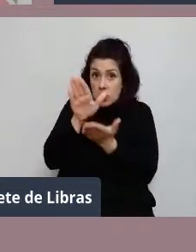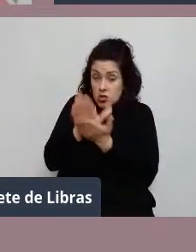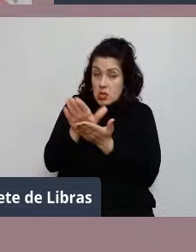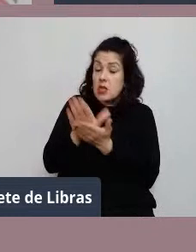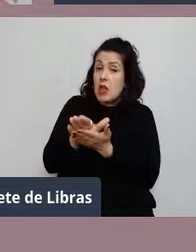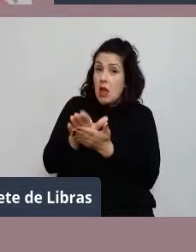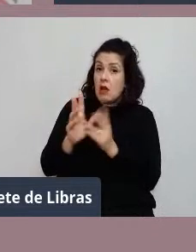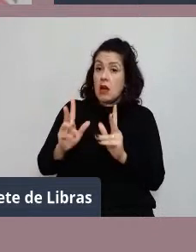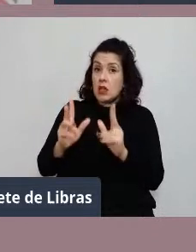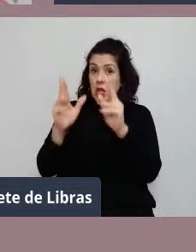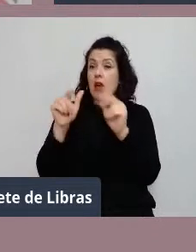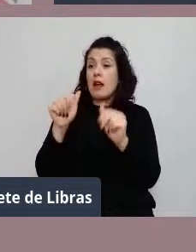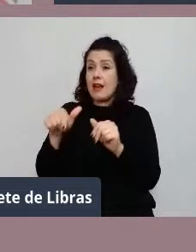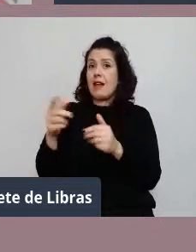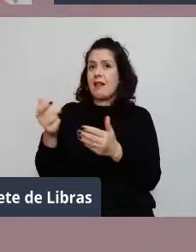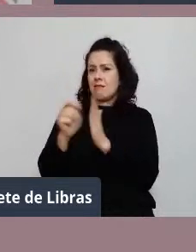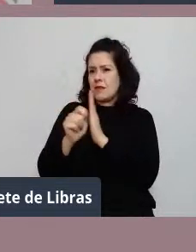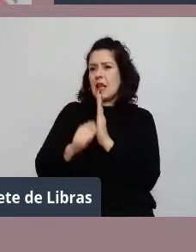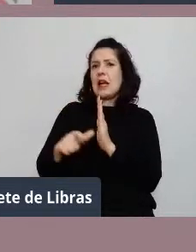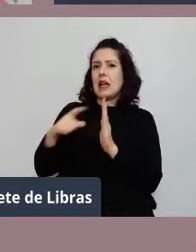editar